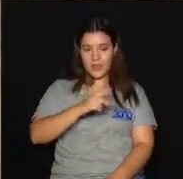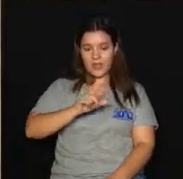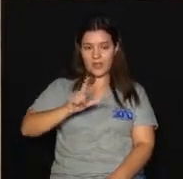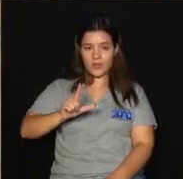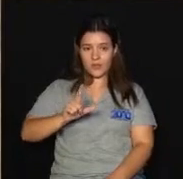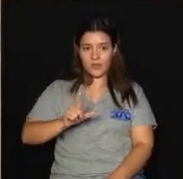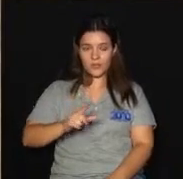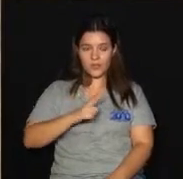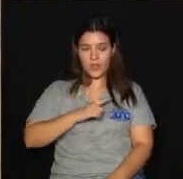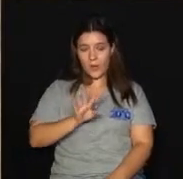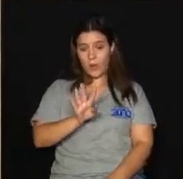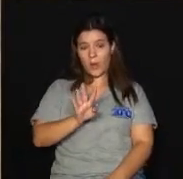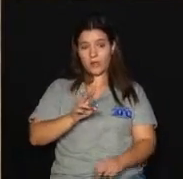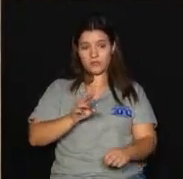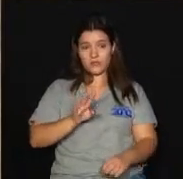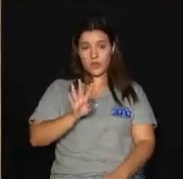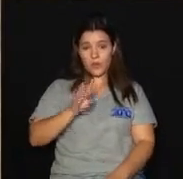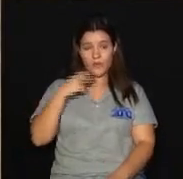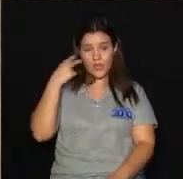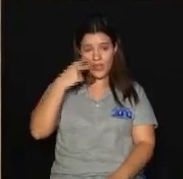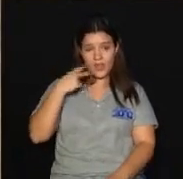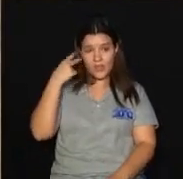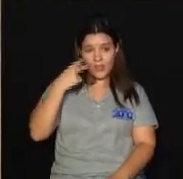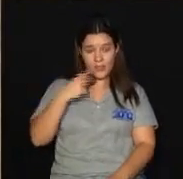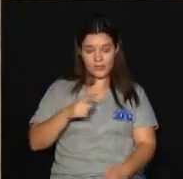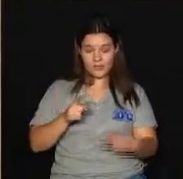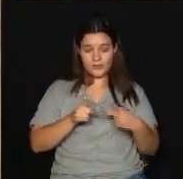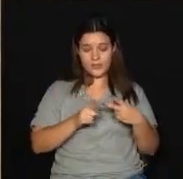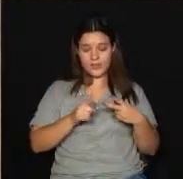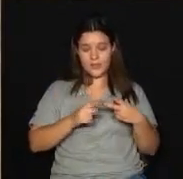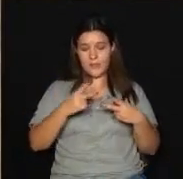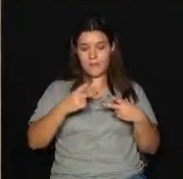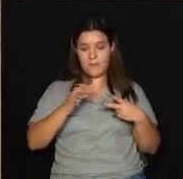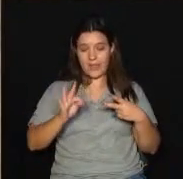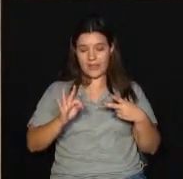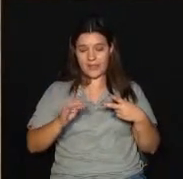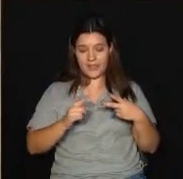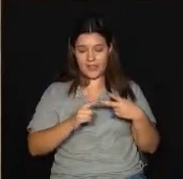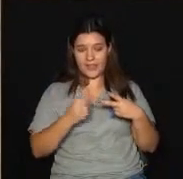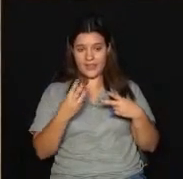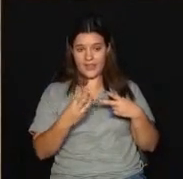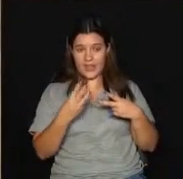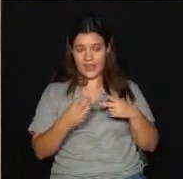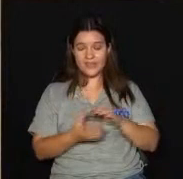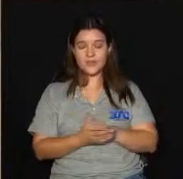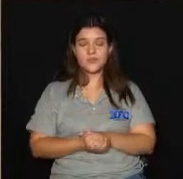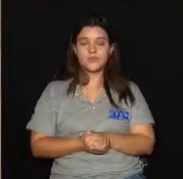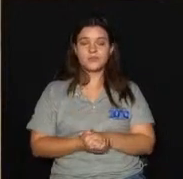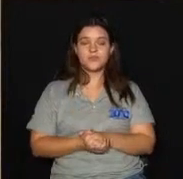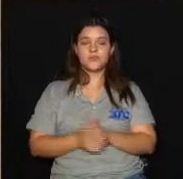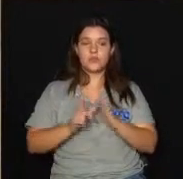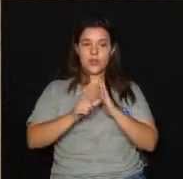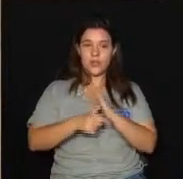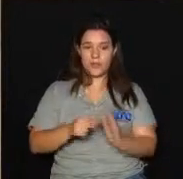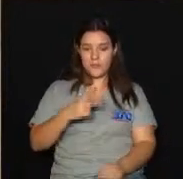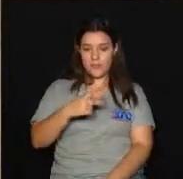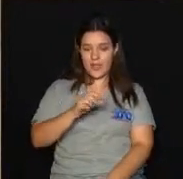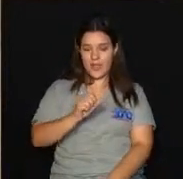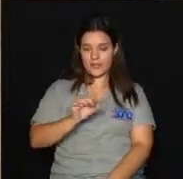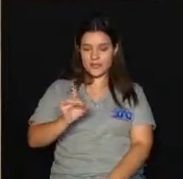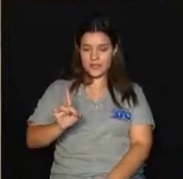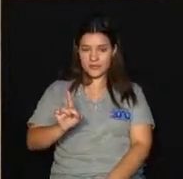PL, ambas com 4 cadeiras aqui. Em seguida, vem o PT, com 3 parlamentares,